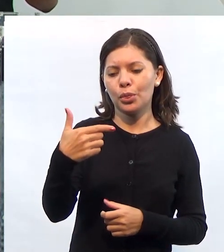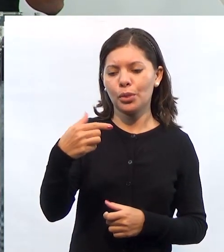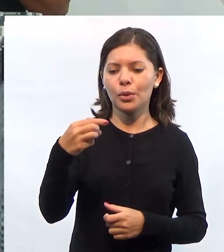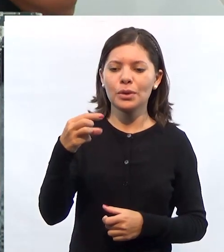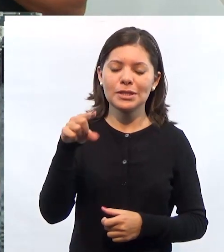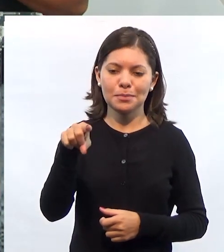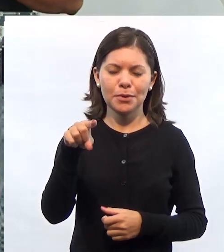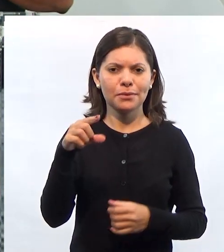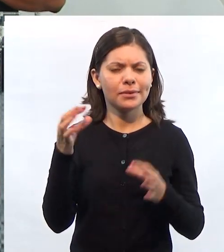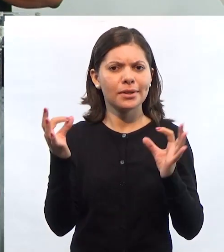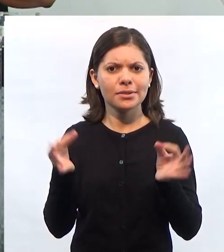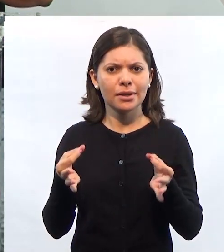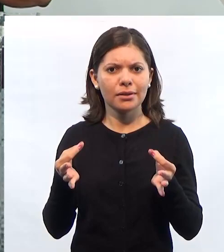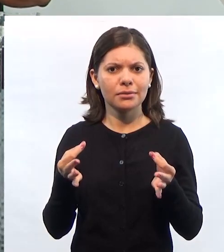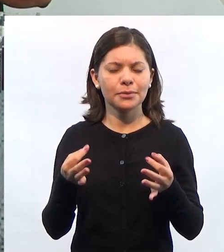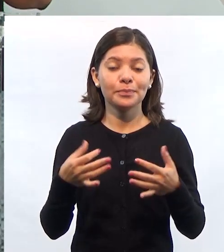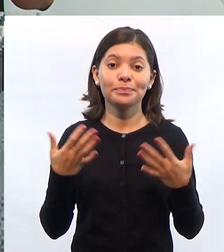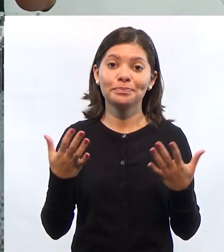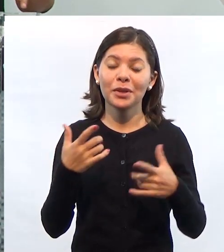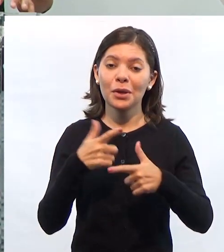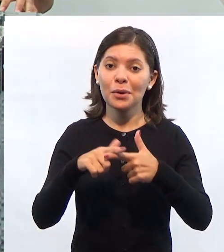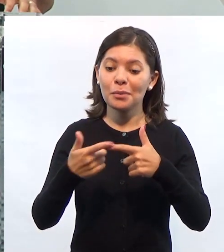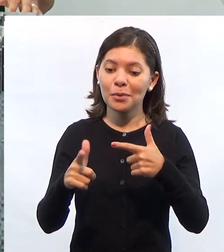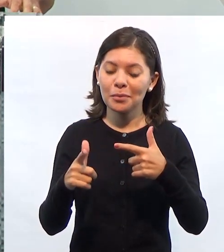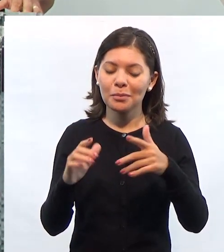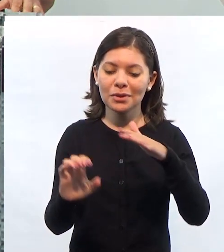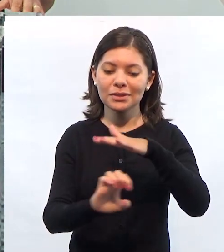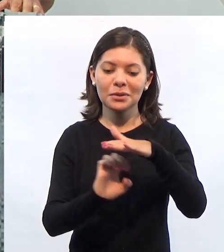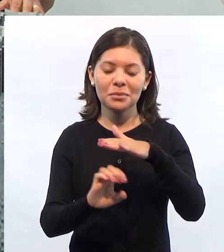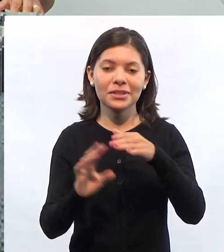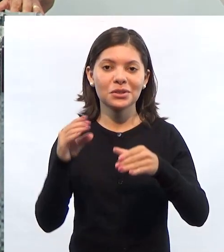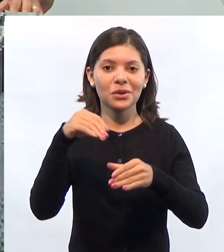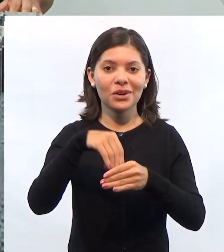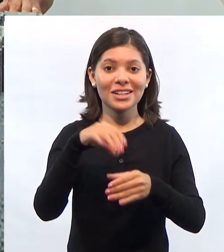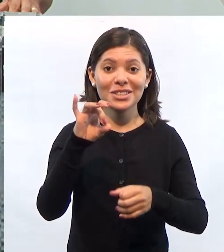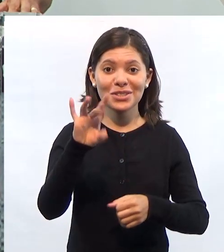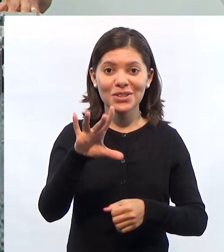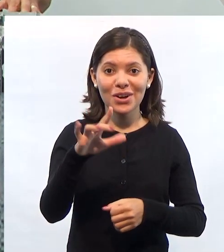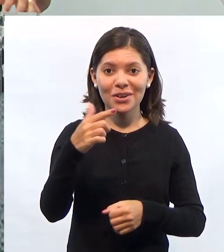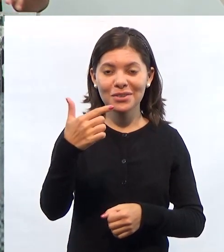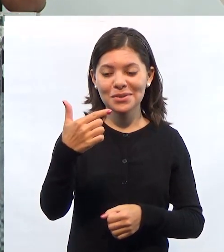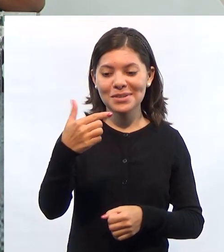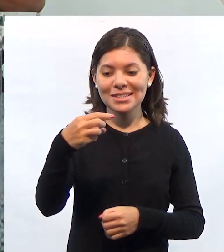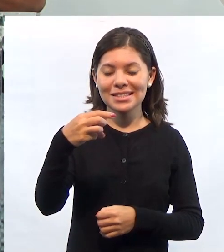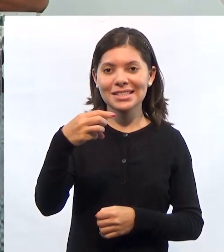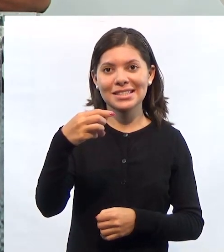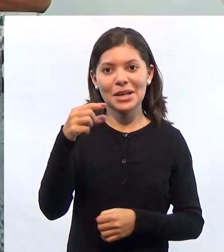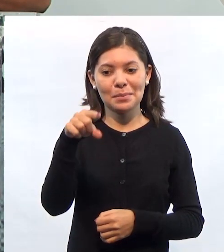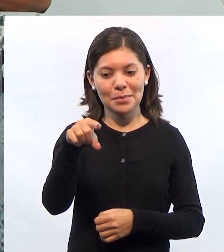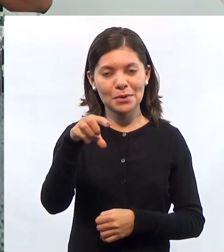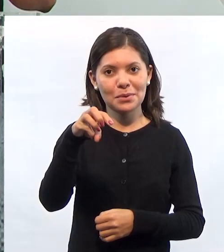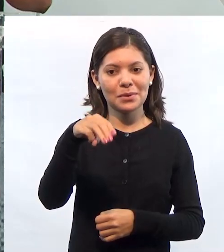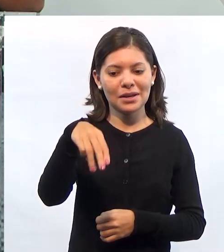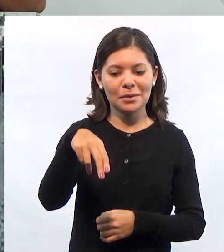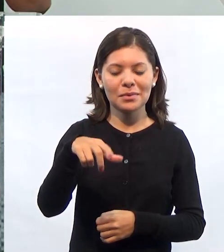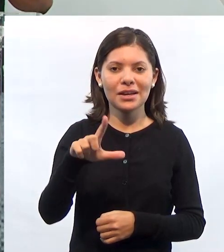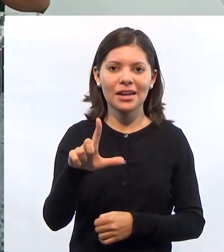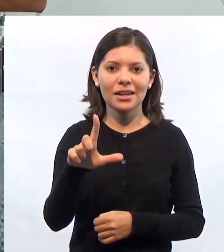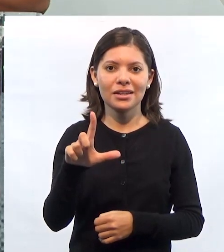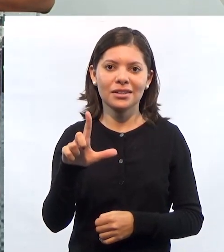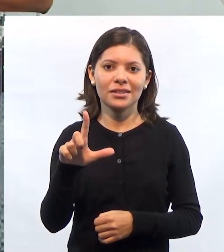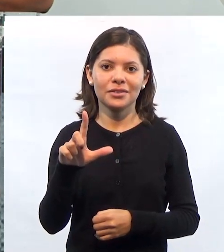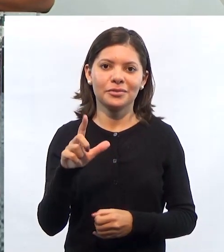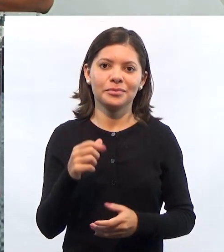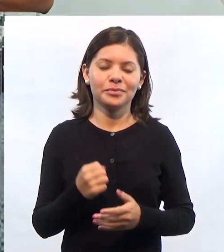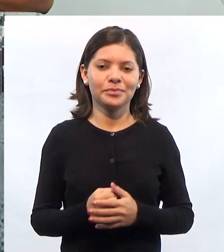o problema é se a empresa coloca apenas 2.000 ml e